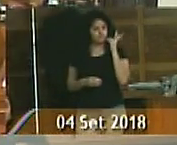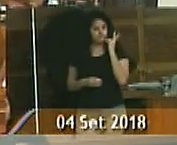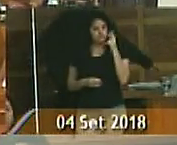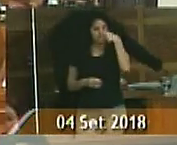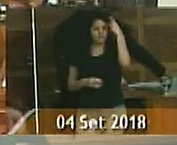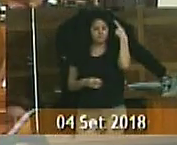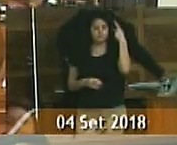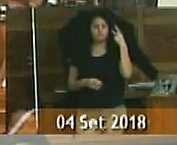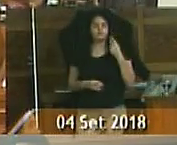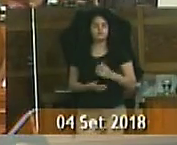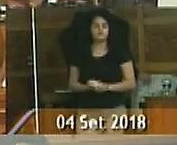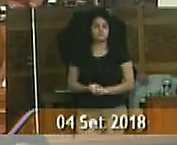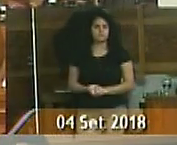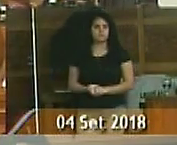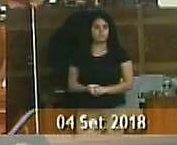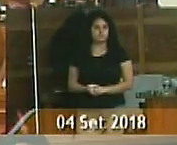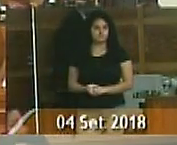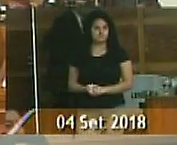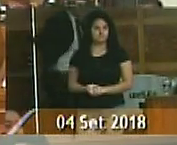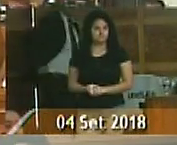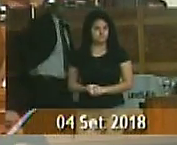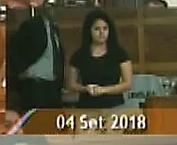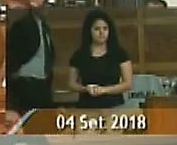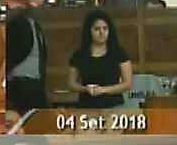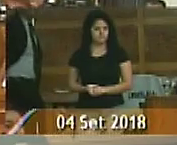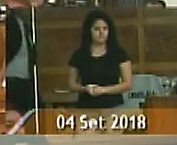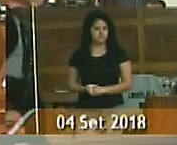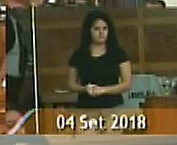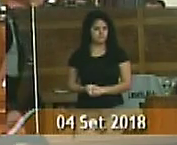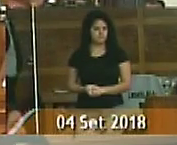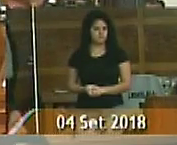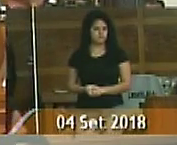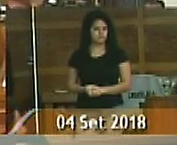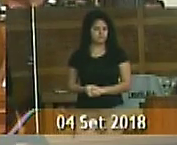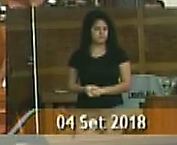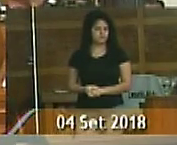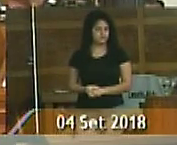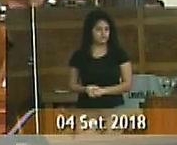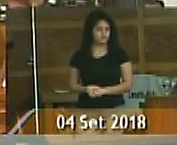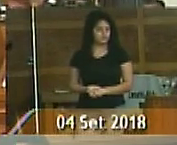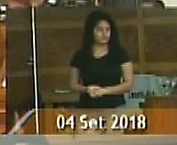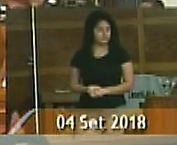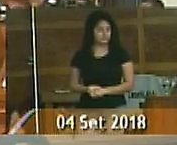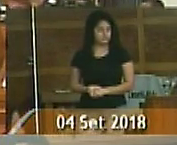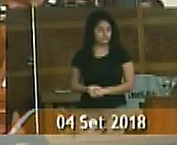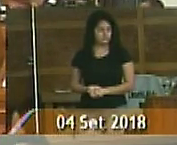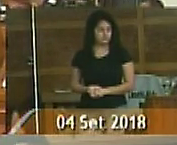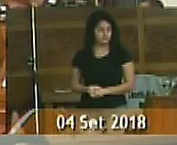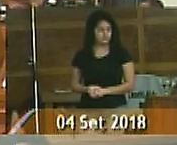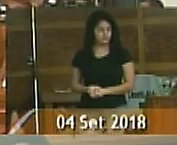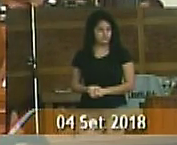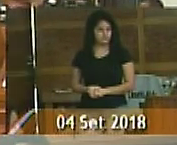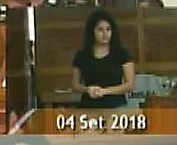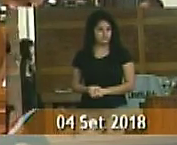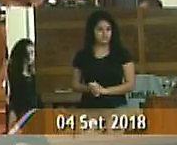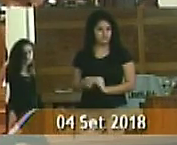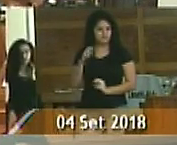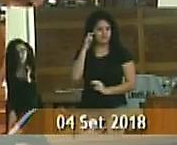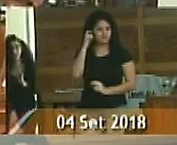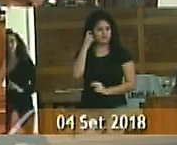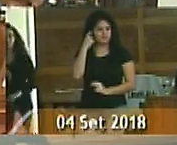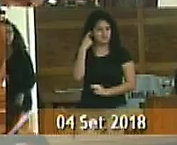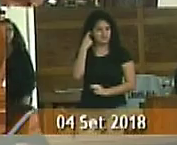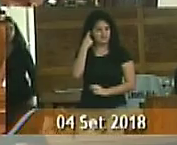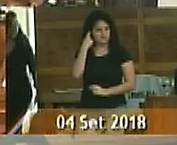Camu, por favor. Vai embora? Está na hora. A minha mãe entrou em trabalho de parto, ela tem